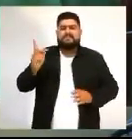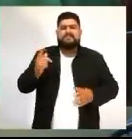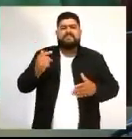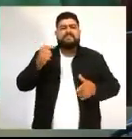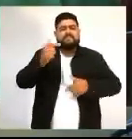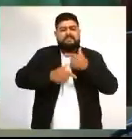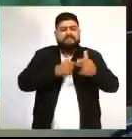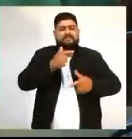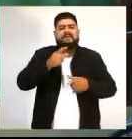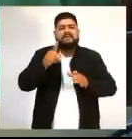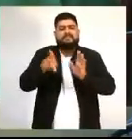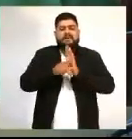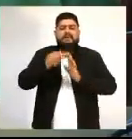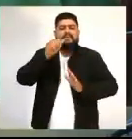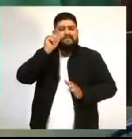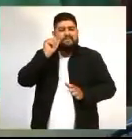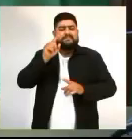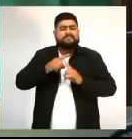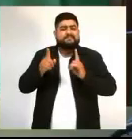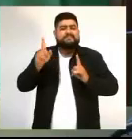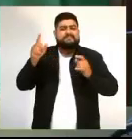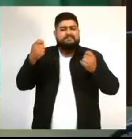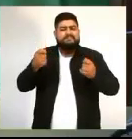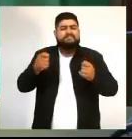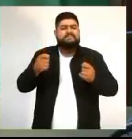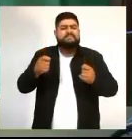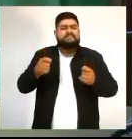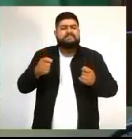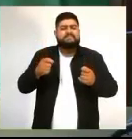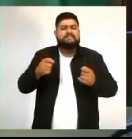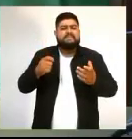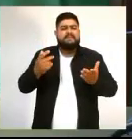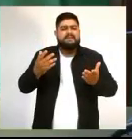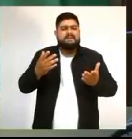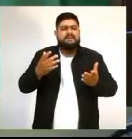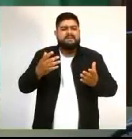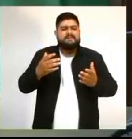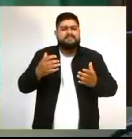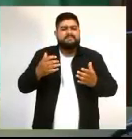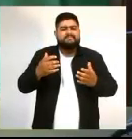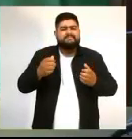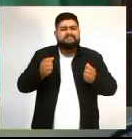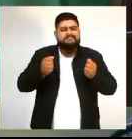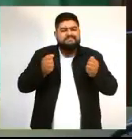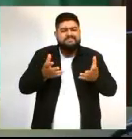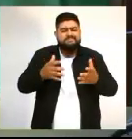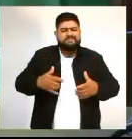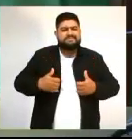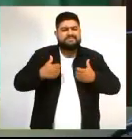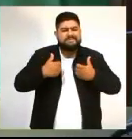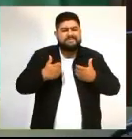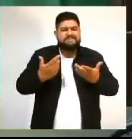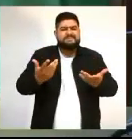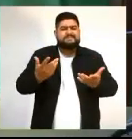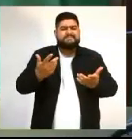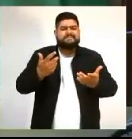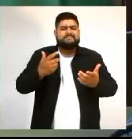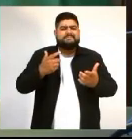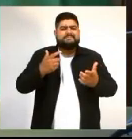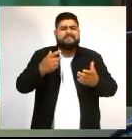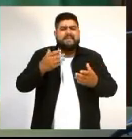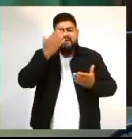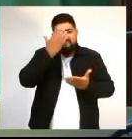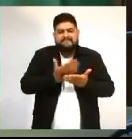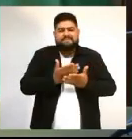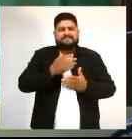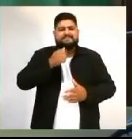respeito, né, mas eu acho que ele tem que honrar a confiança que o governador tem nele, né, e fazer um trabalho de qualidade nessas estradas. E